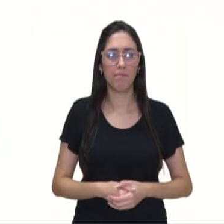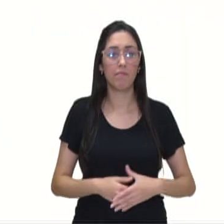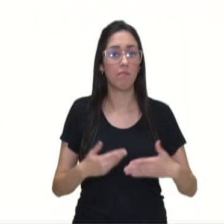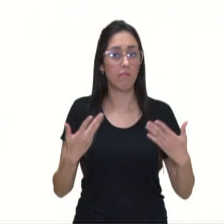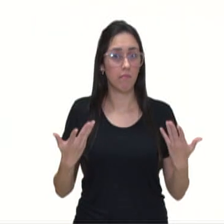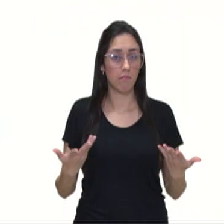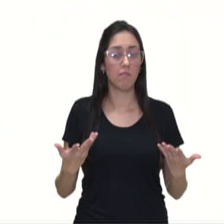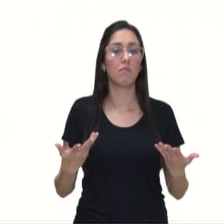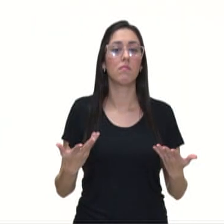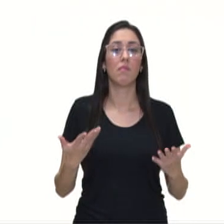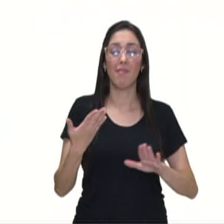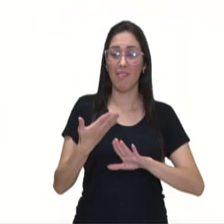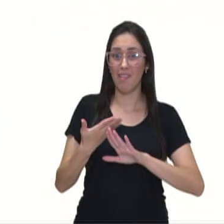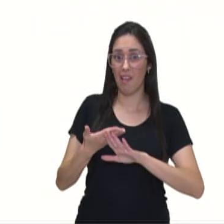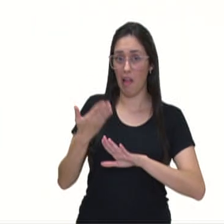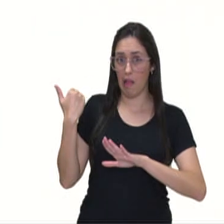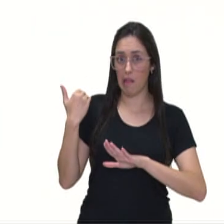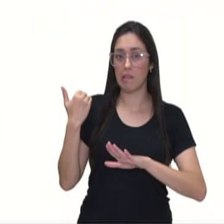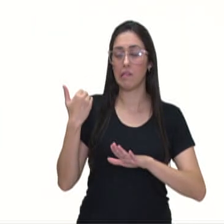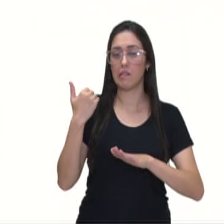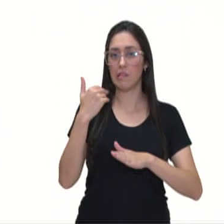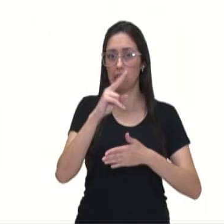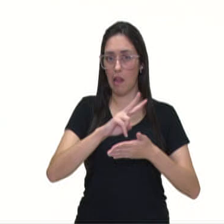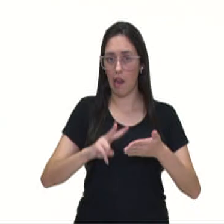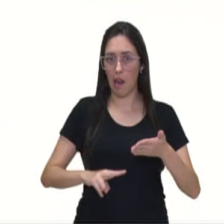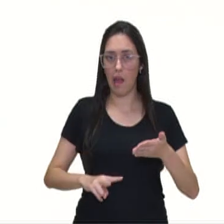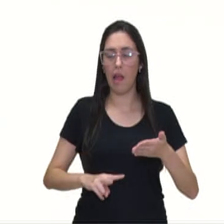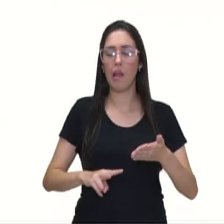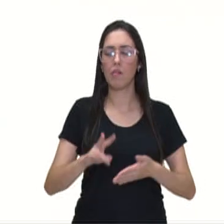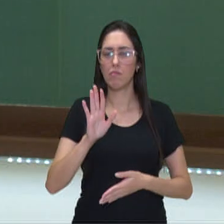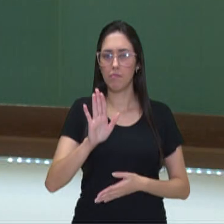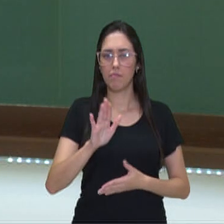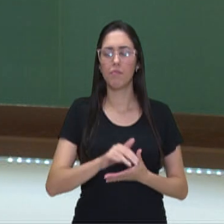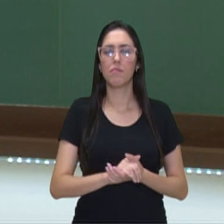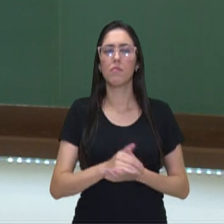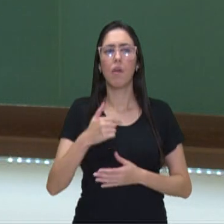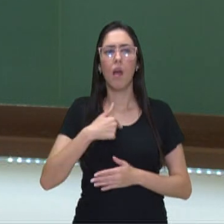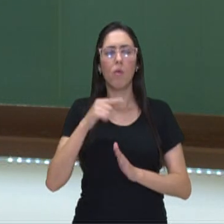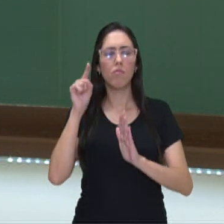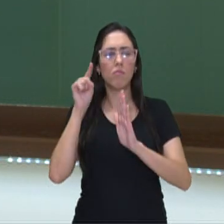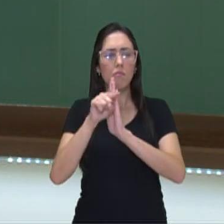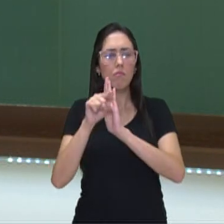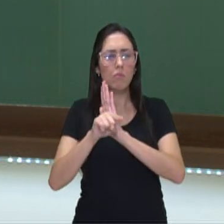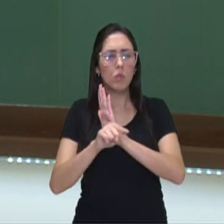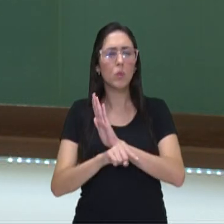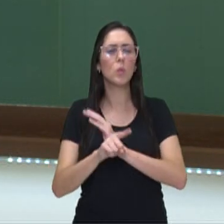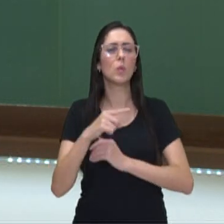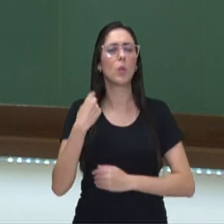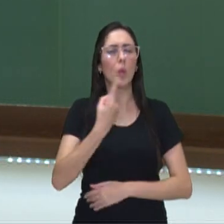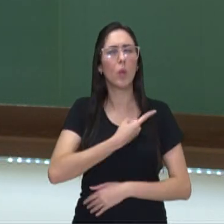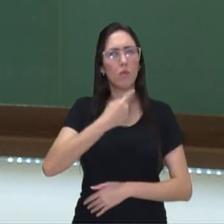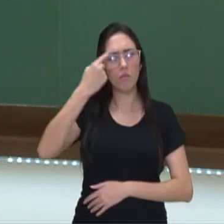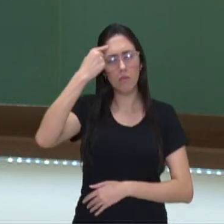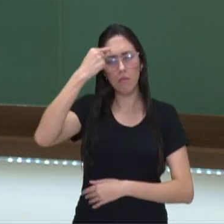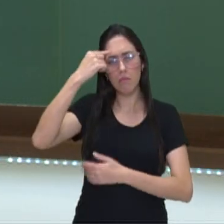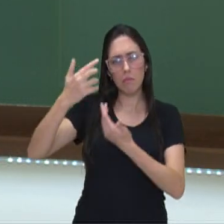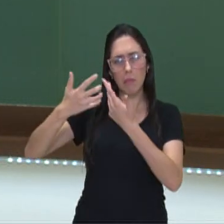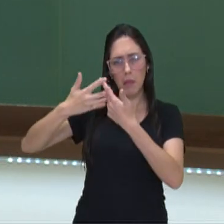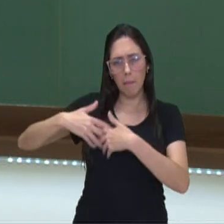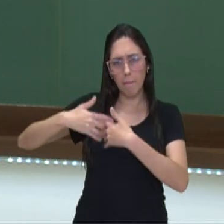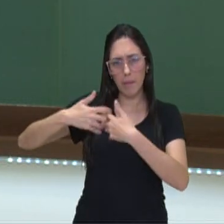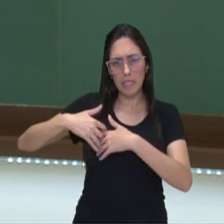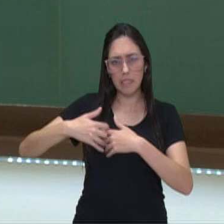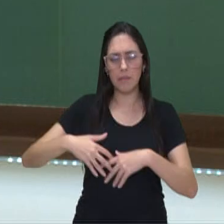Antes de nós fazermos a leitura da transcrição, eu tenho aqui algumas perguntas para a gente pensar um pouquinho a respeito desse